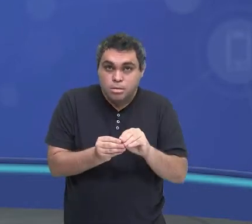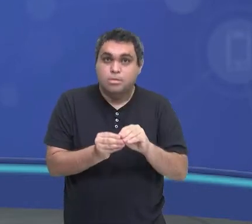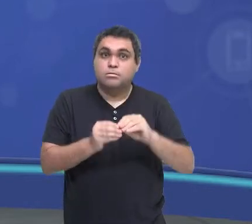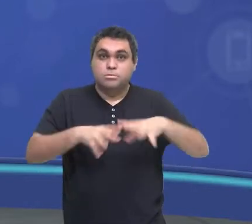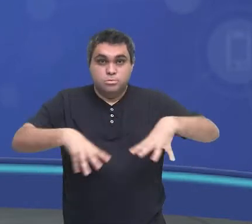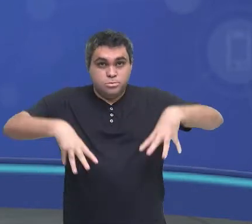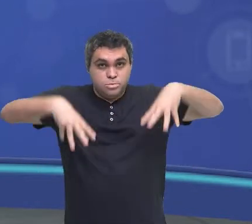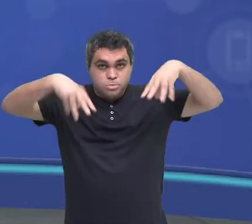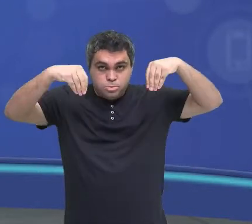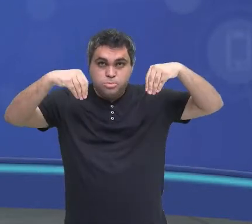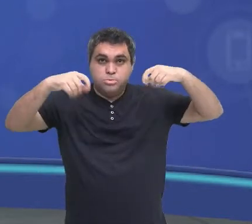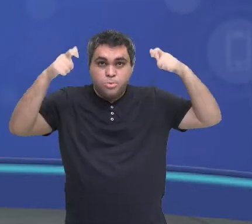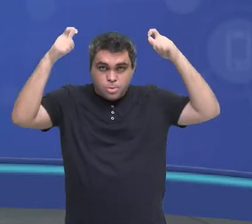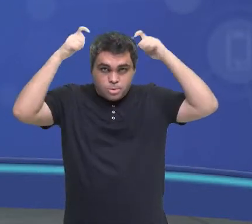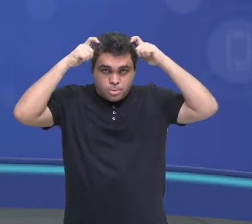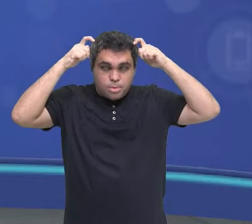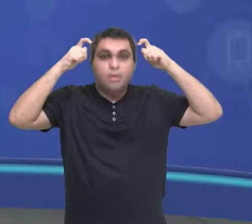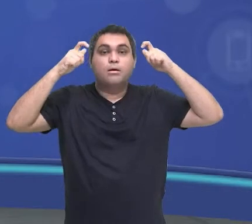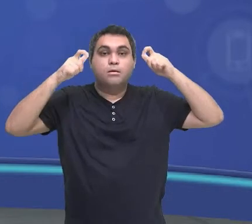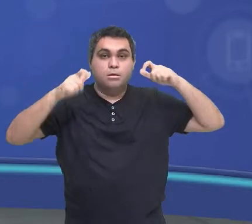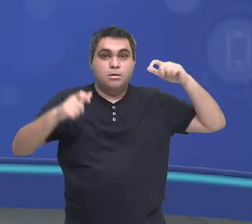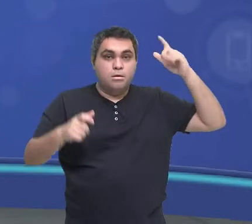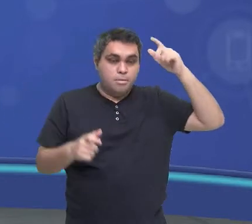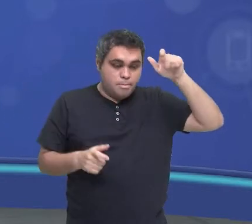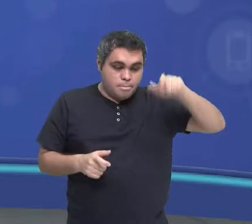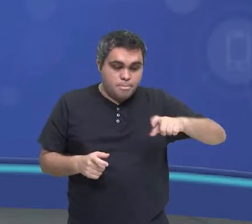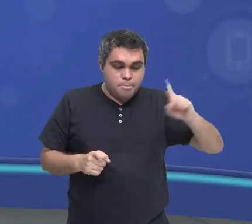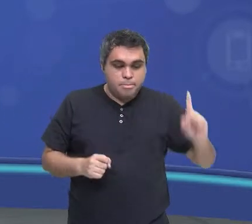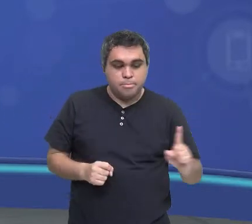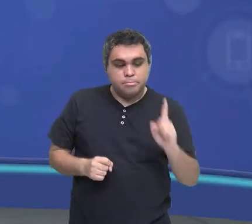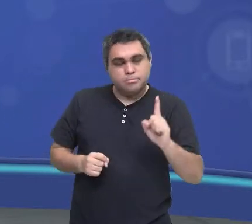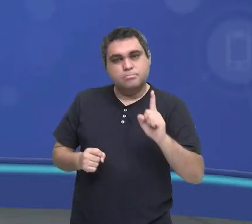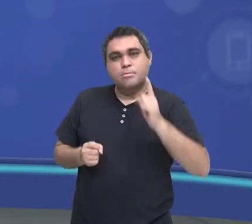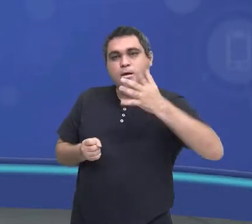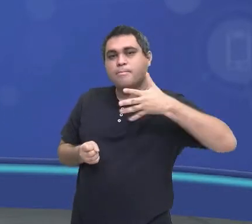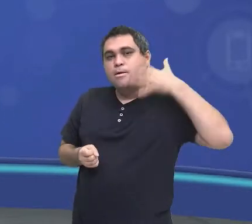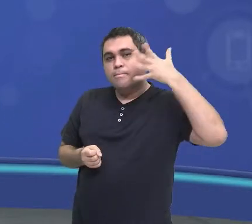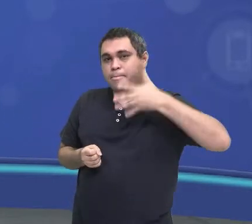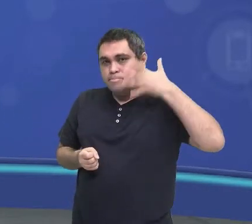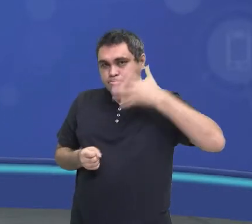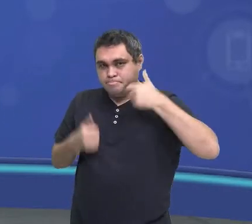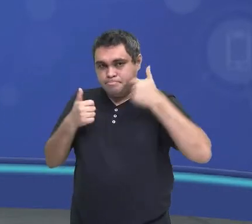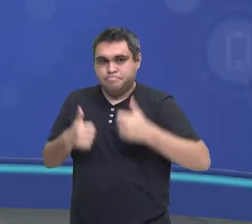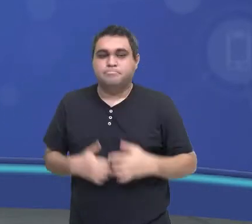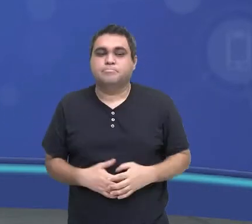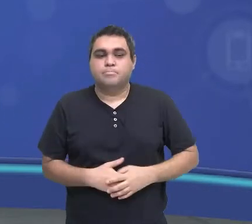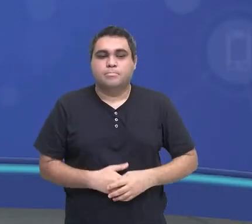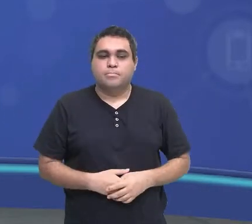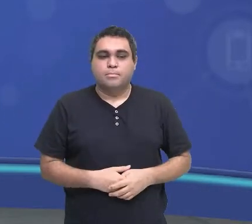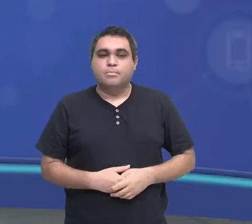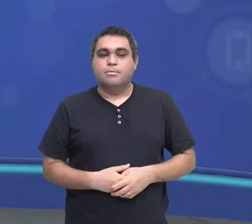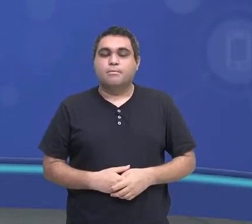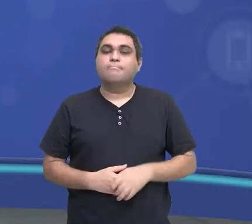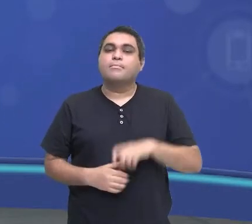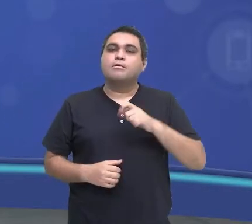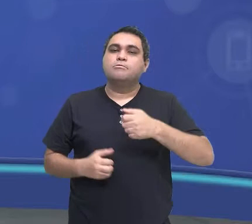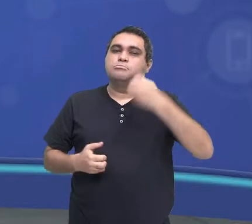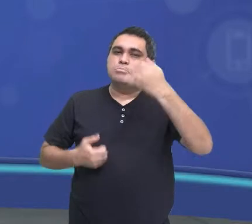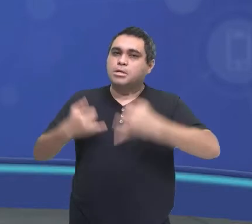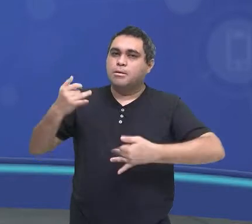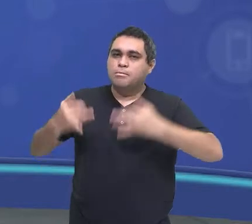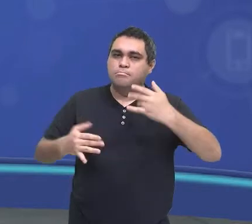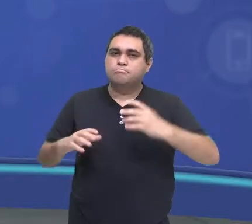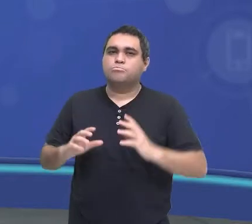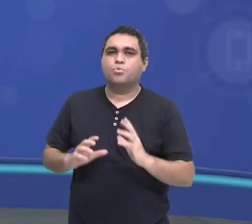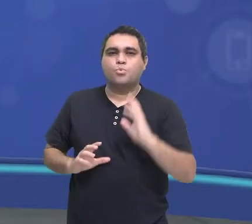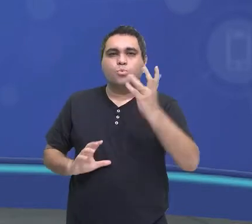do Paço Real diante da corte. Então ele vai ser apresentado ali na corte, vai apresentar situações que se